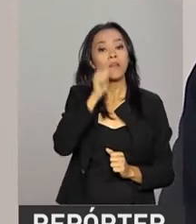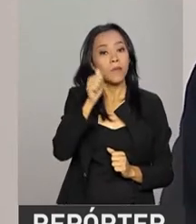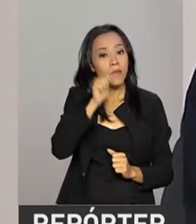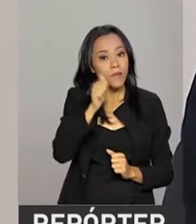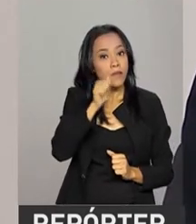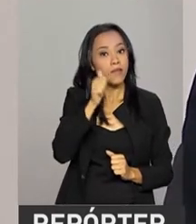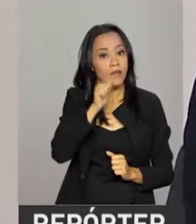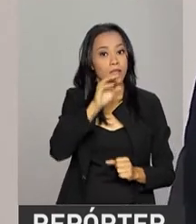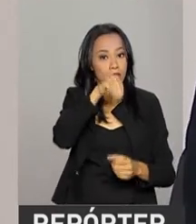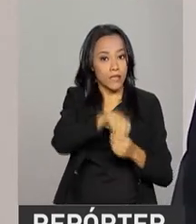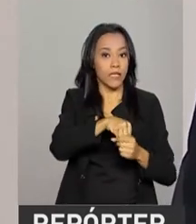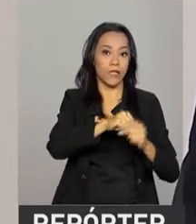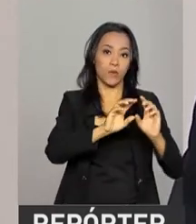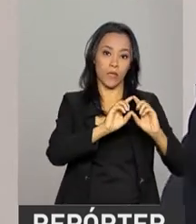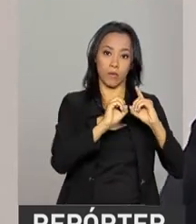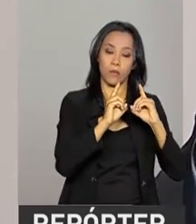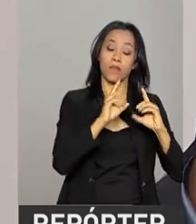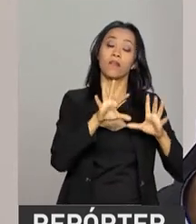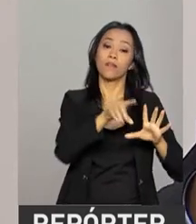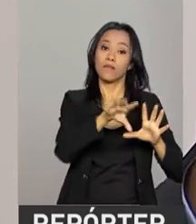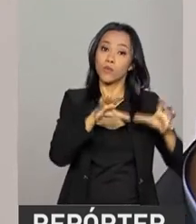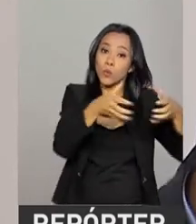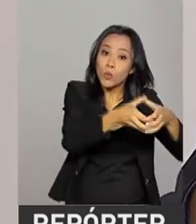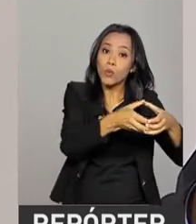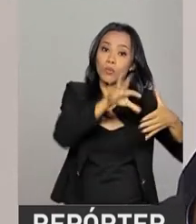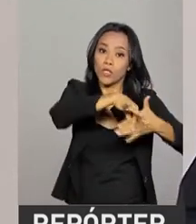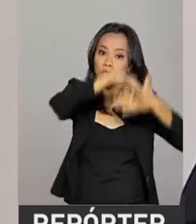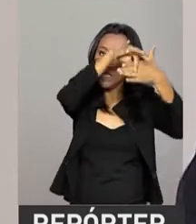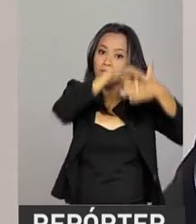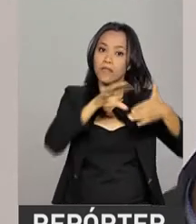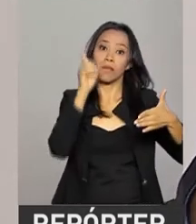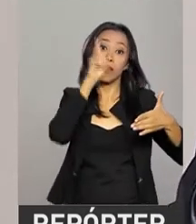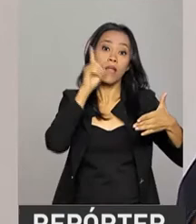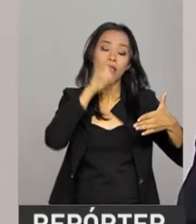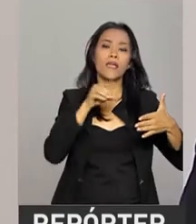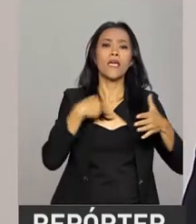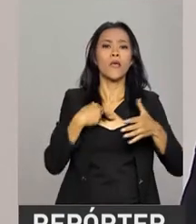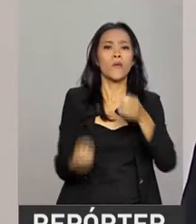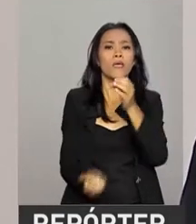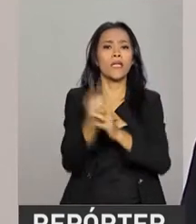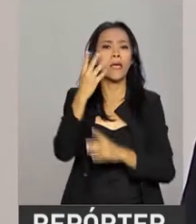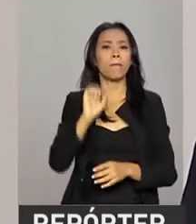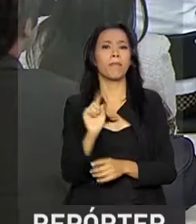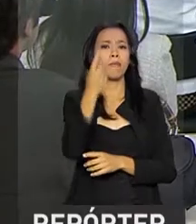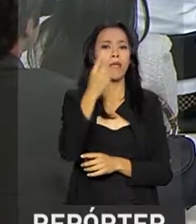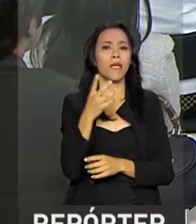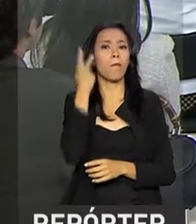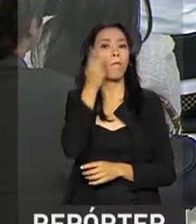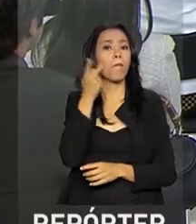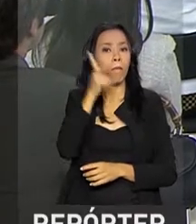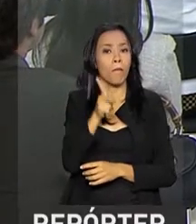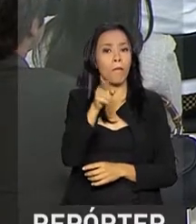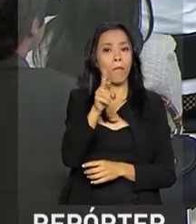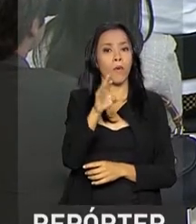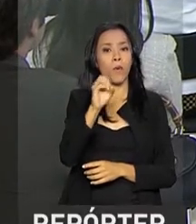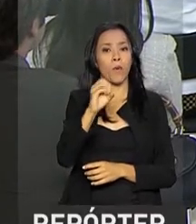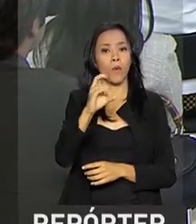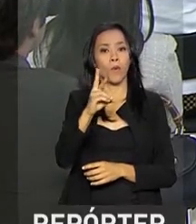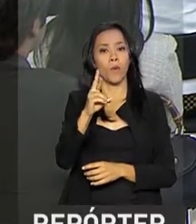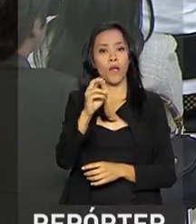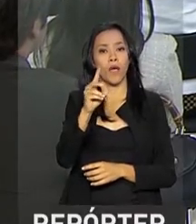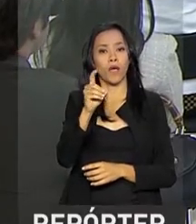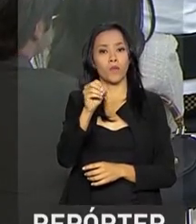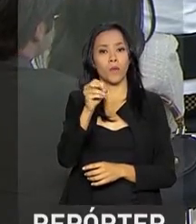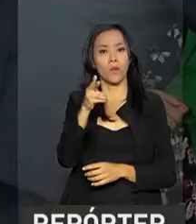no grupo de líderes como criei a primeira procuradoria parlamentar da mulher o decreto de criação da rede